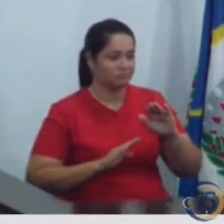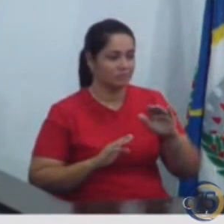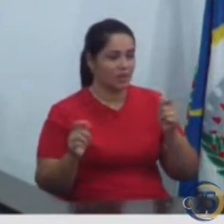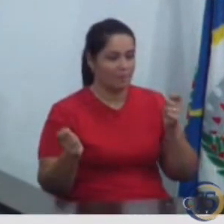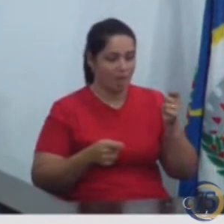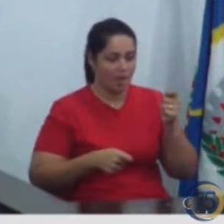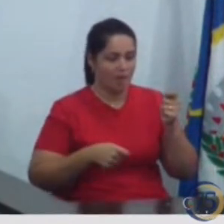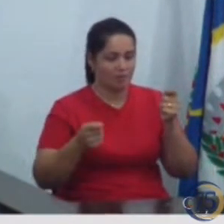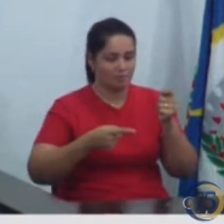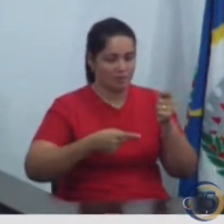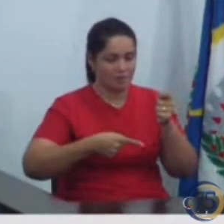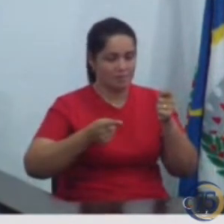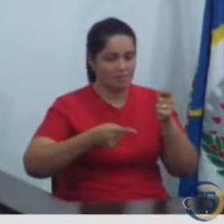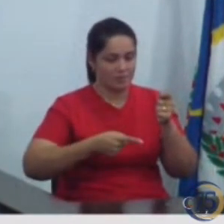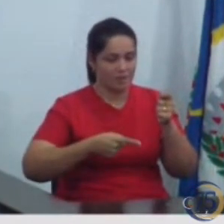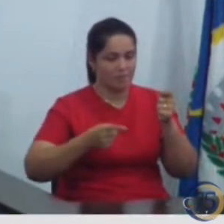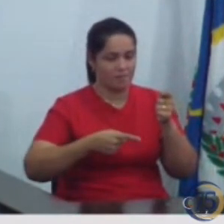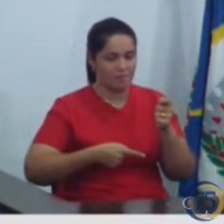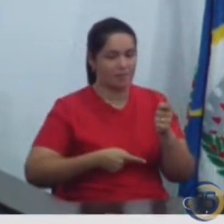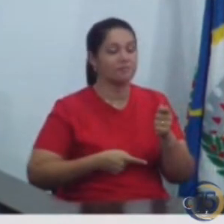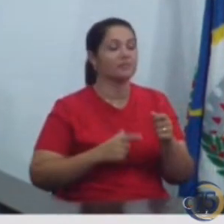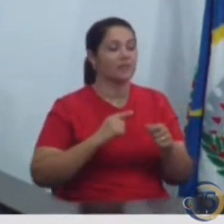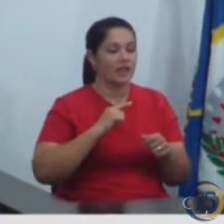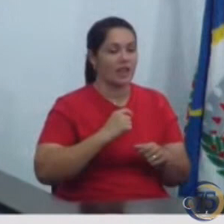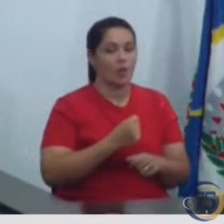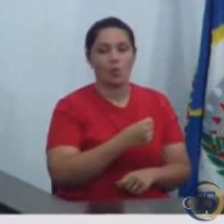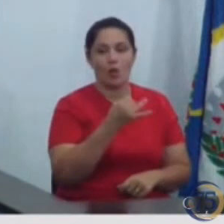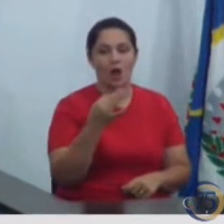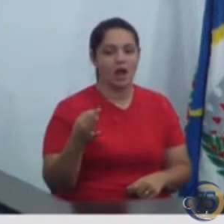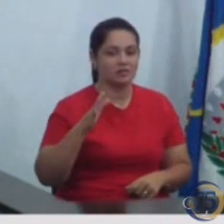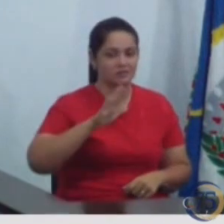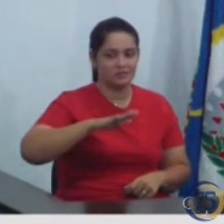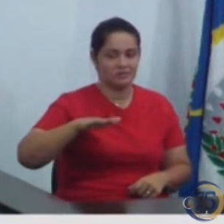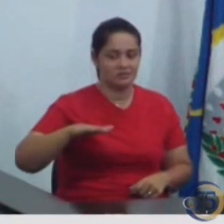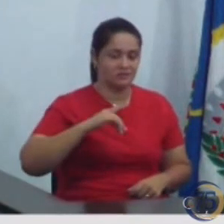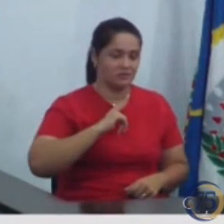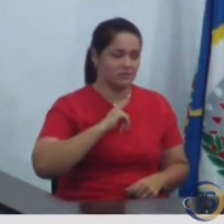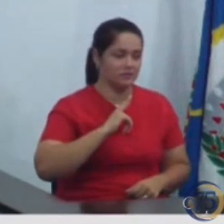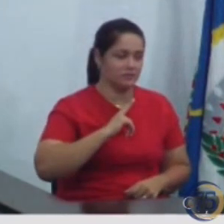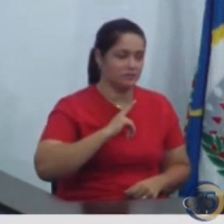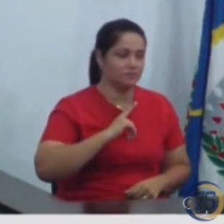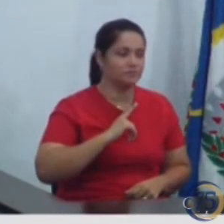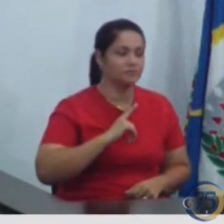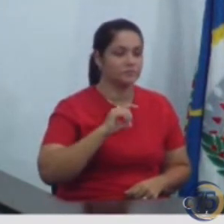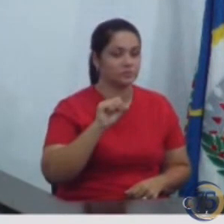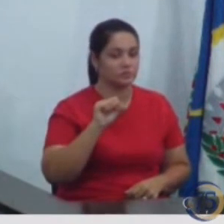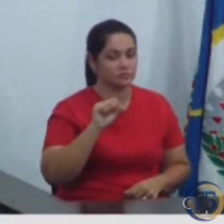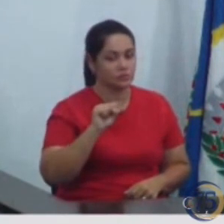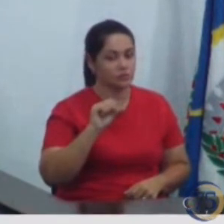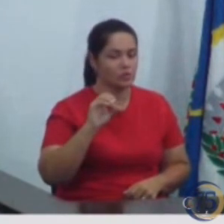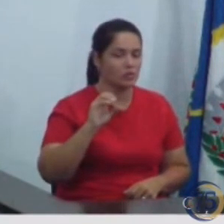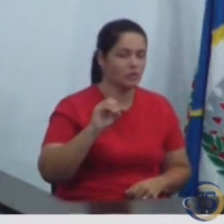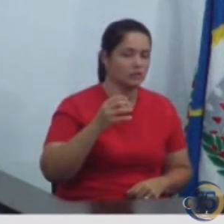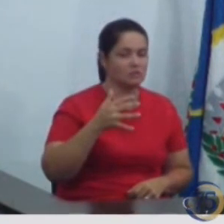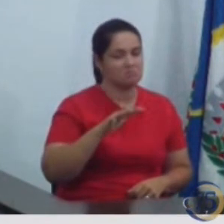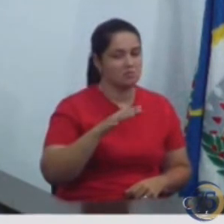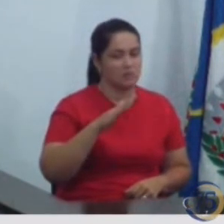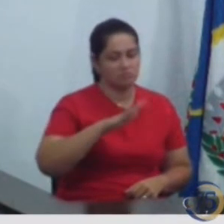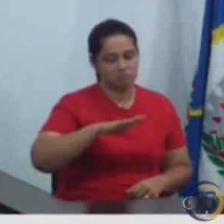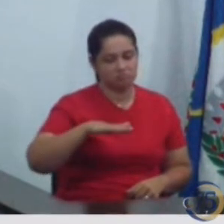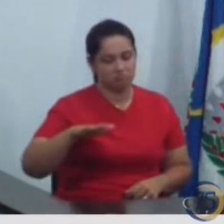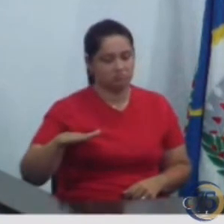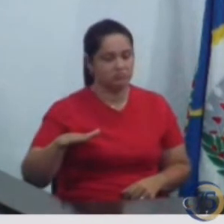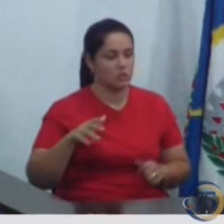mas de 90 crianças é atendida pelo projeto da prefeitura tivemos ali com o prefeito